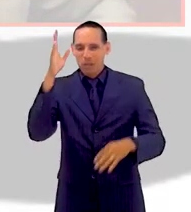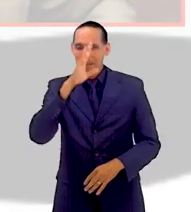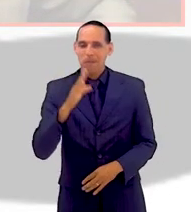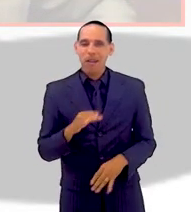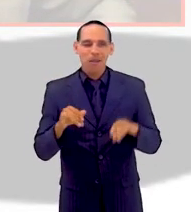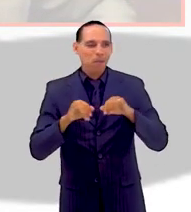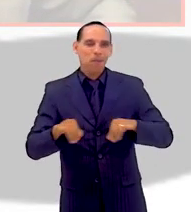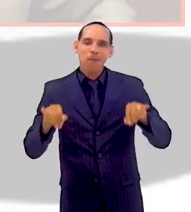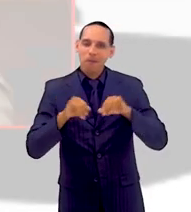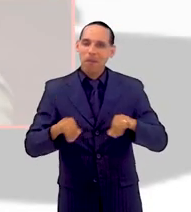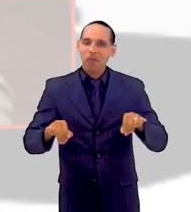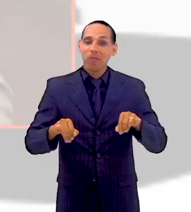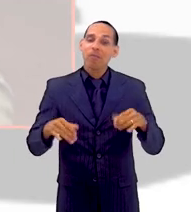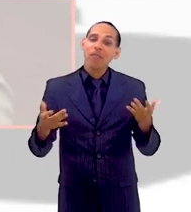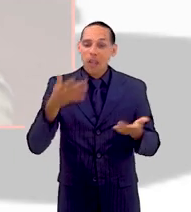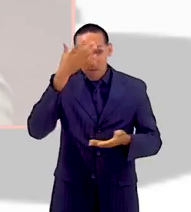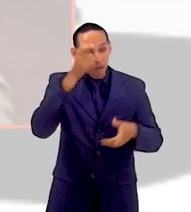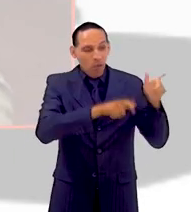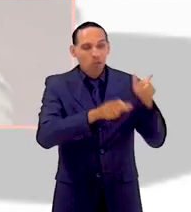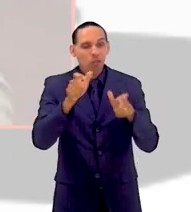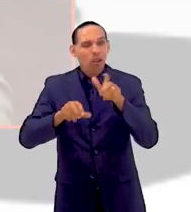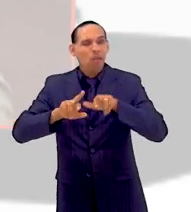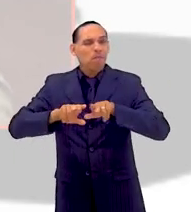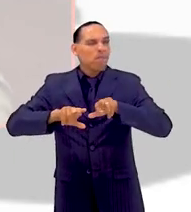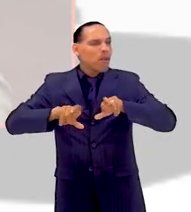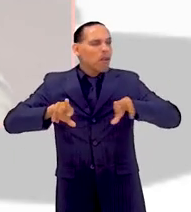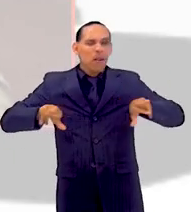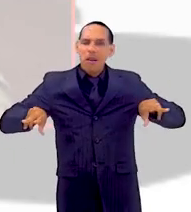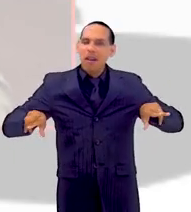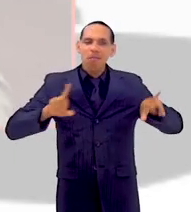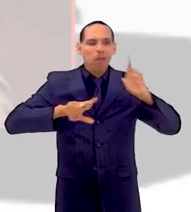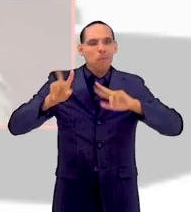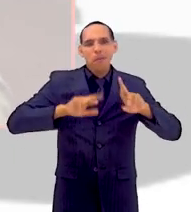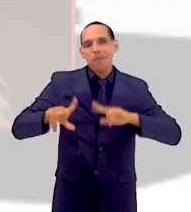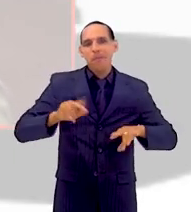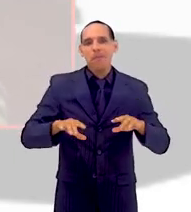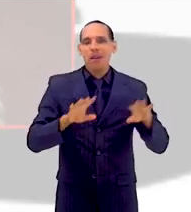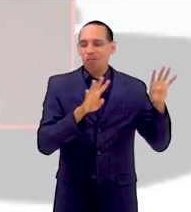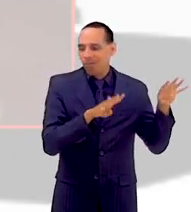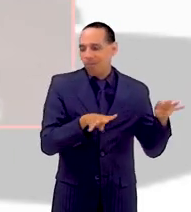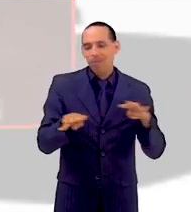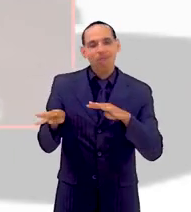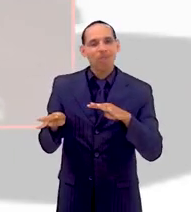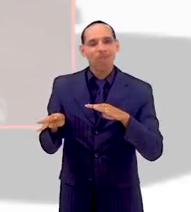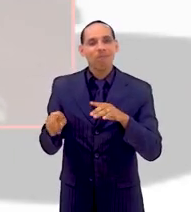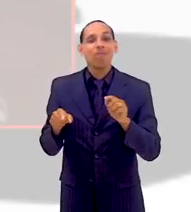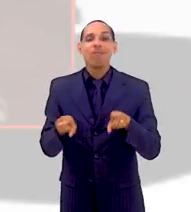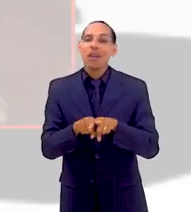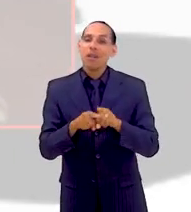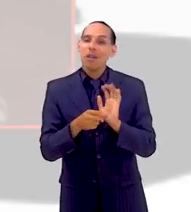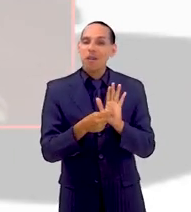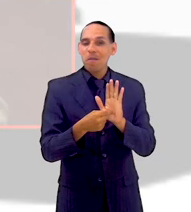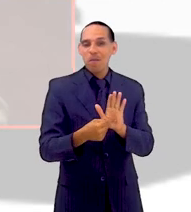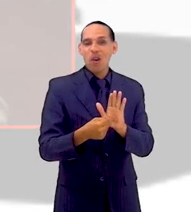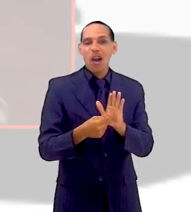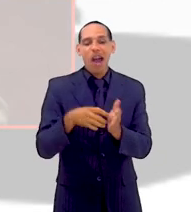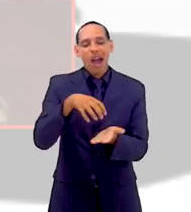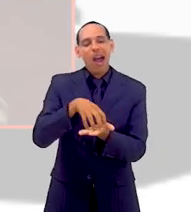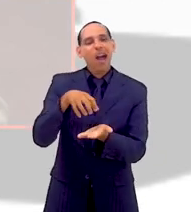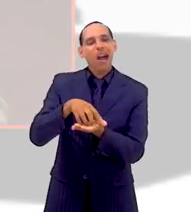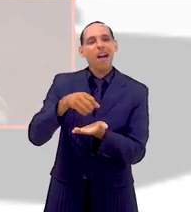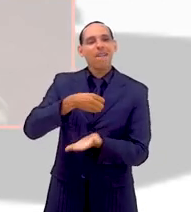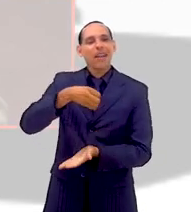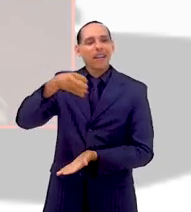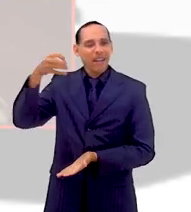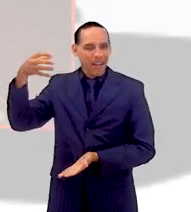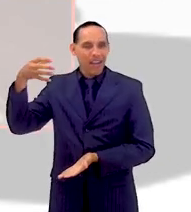né? Atraindo público diversificado, mostrando essas belezas para agências de viagem, operadoras que trabalham esses